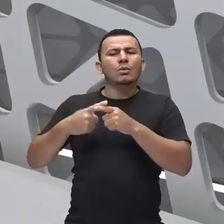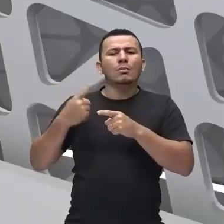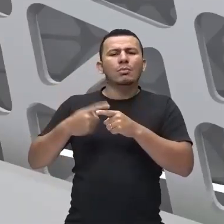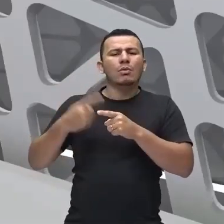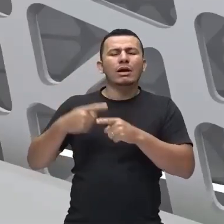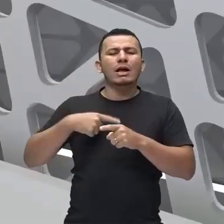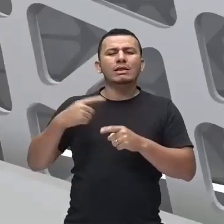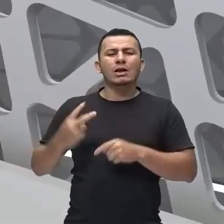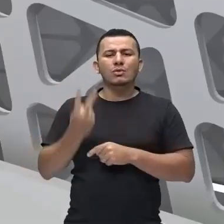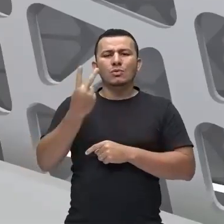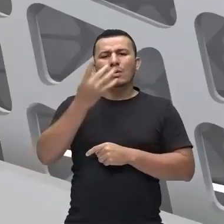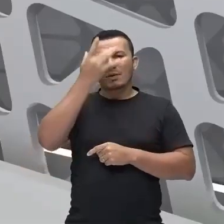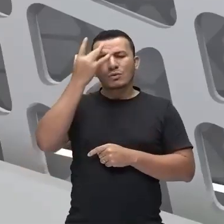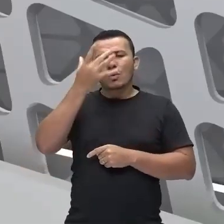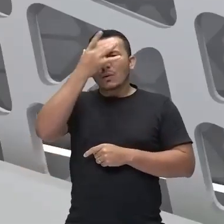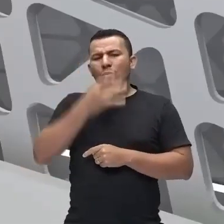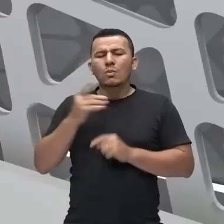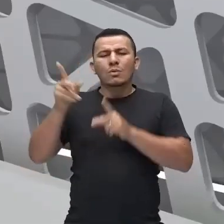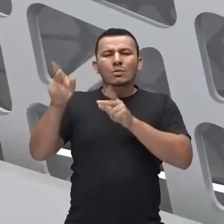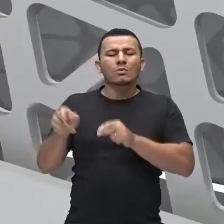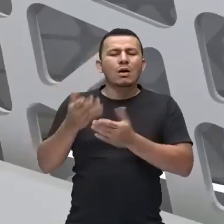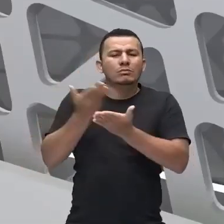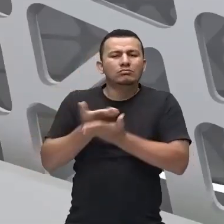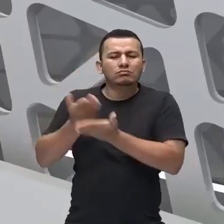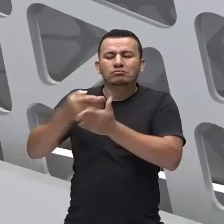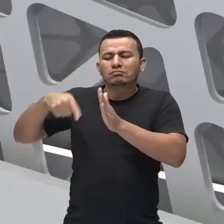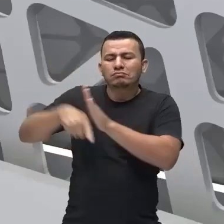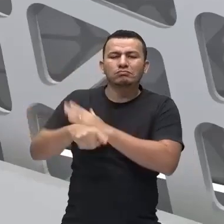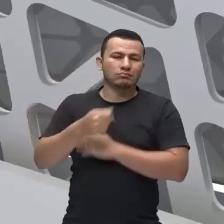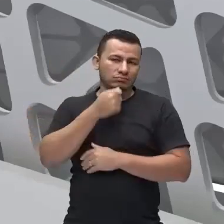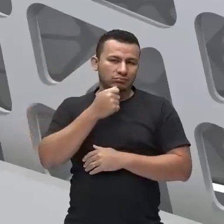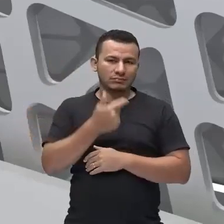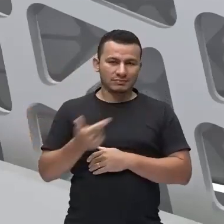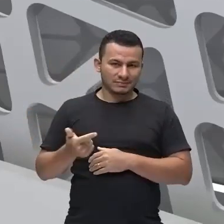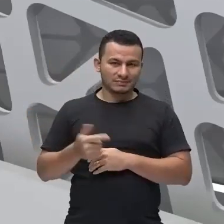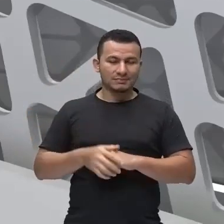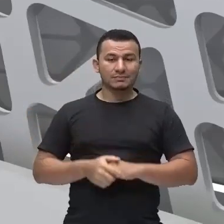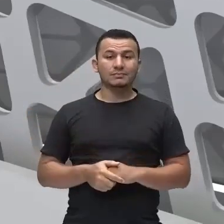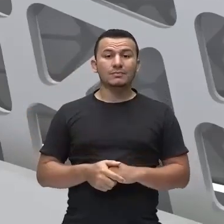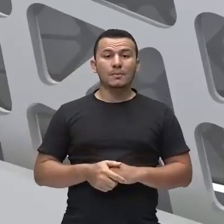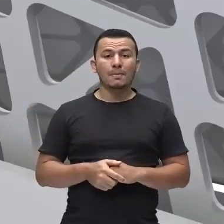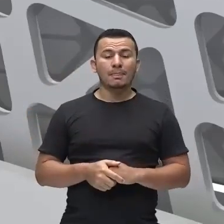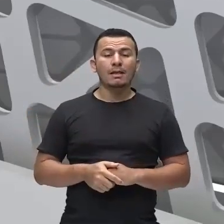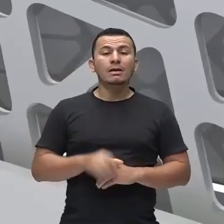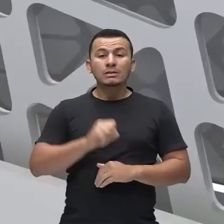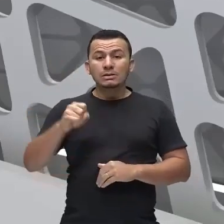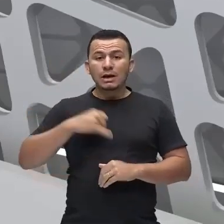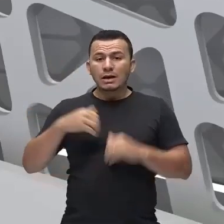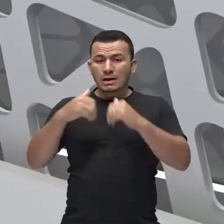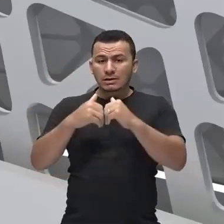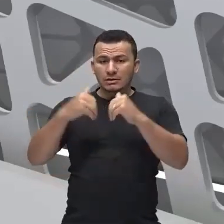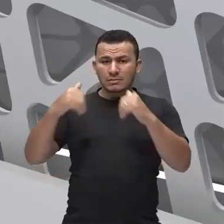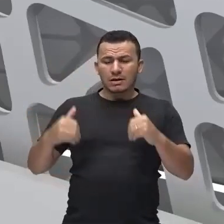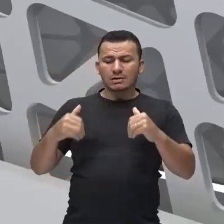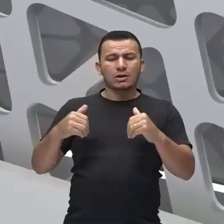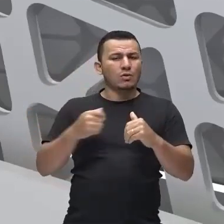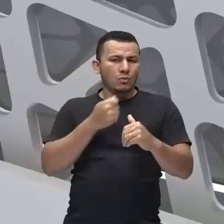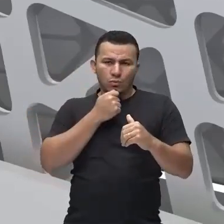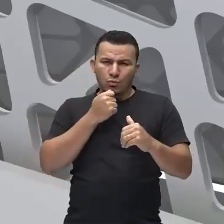2 pessoas idênticas, né, que são os gêmeos univitelinos. Se essa divisão ela não